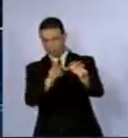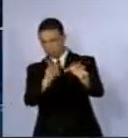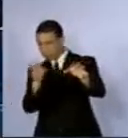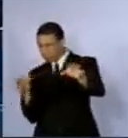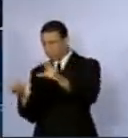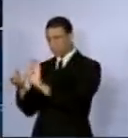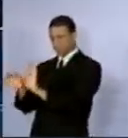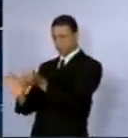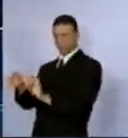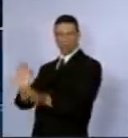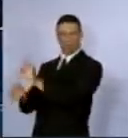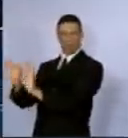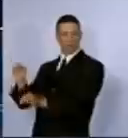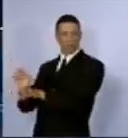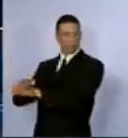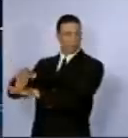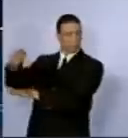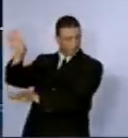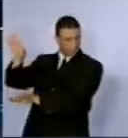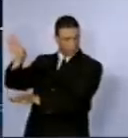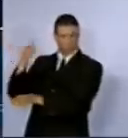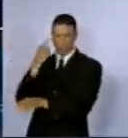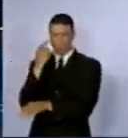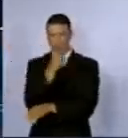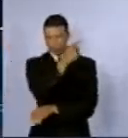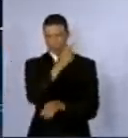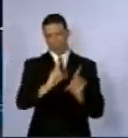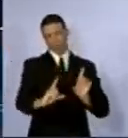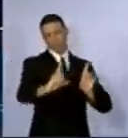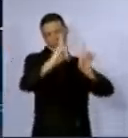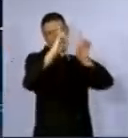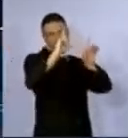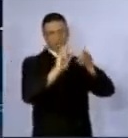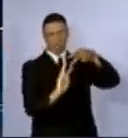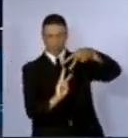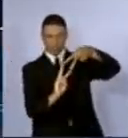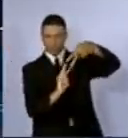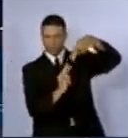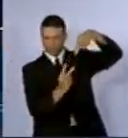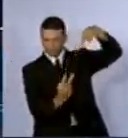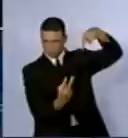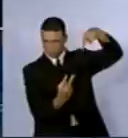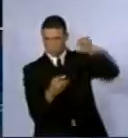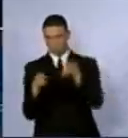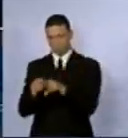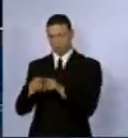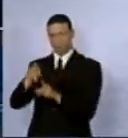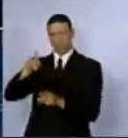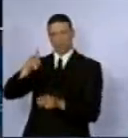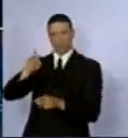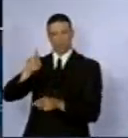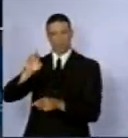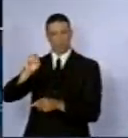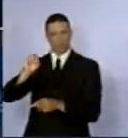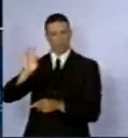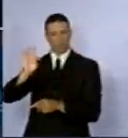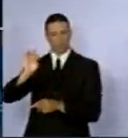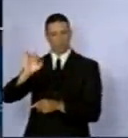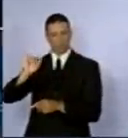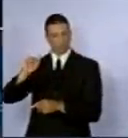nós temos aqui o DNA, aqui nós temos associado a uma proteína específica, específica HSP,